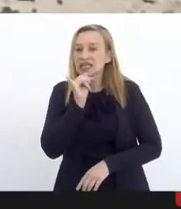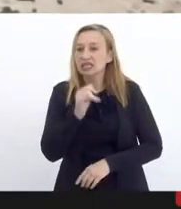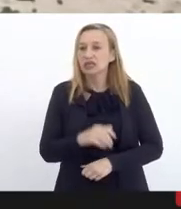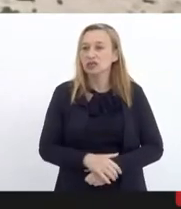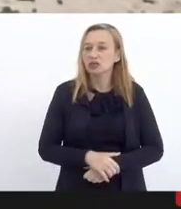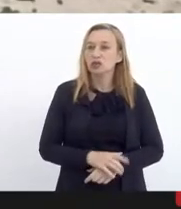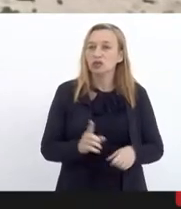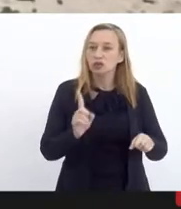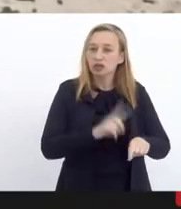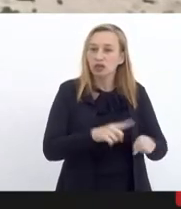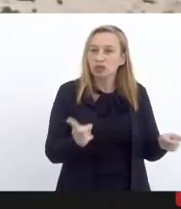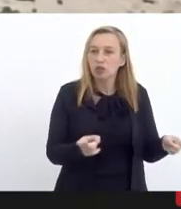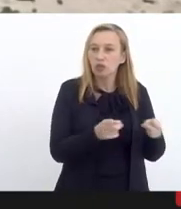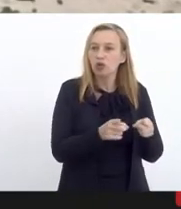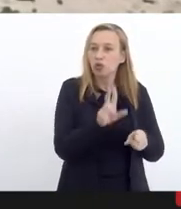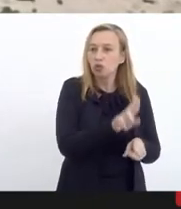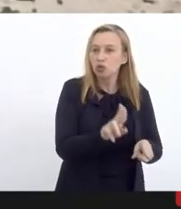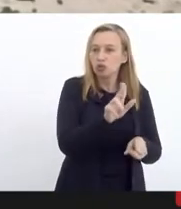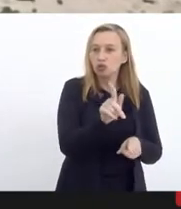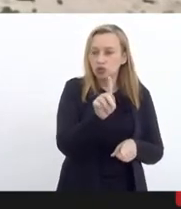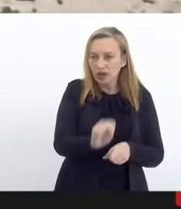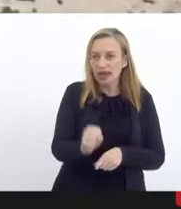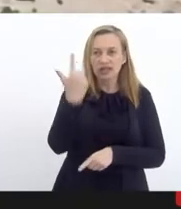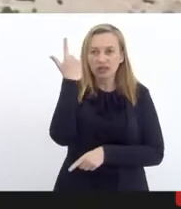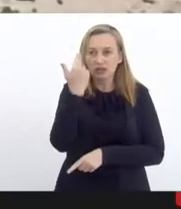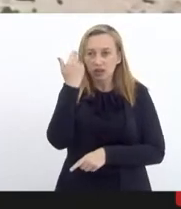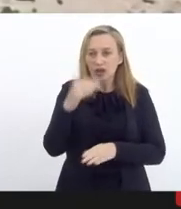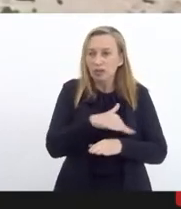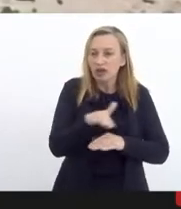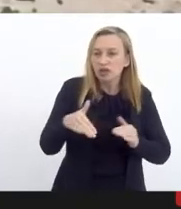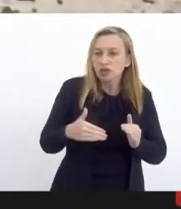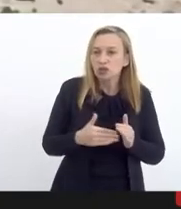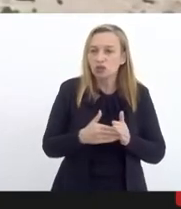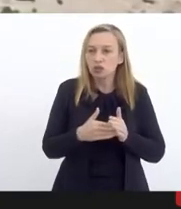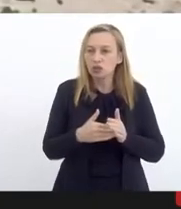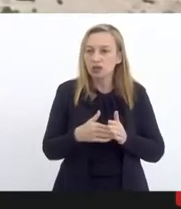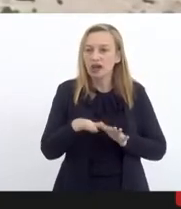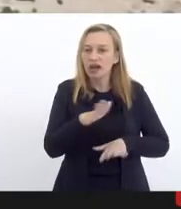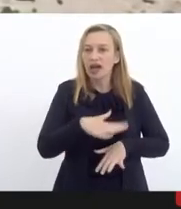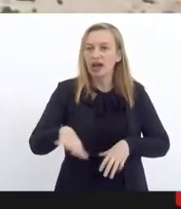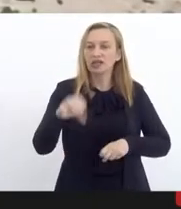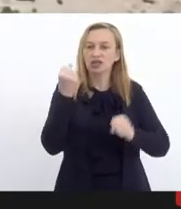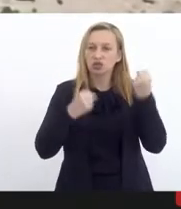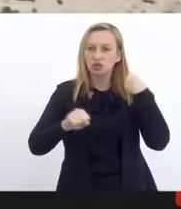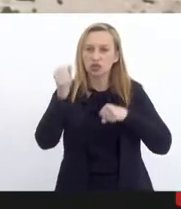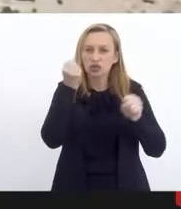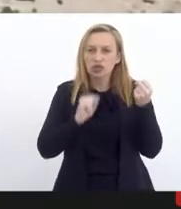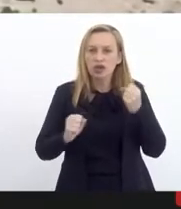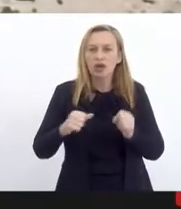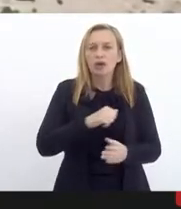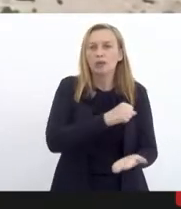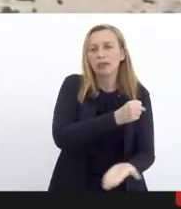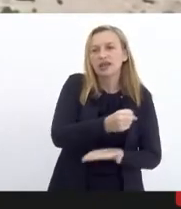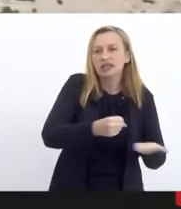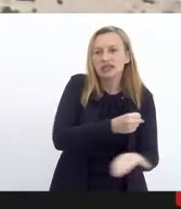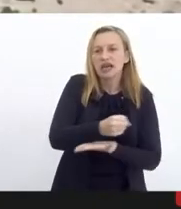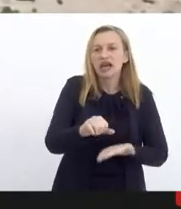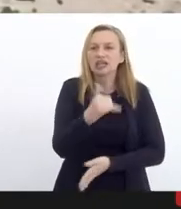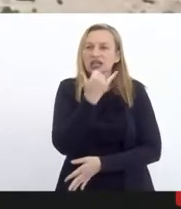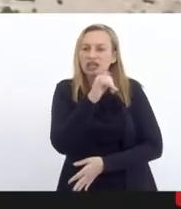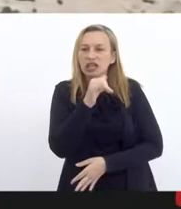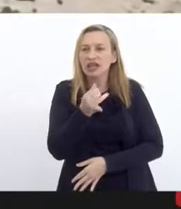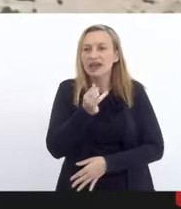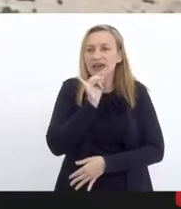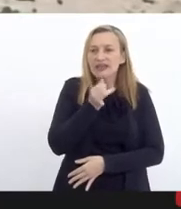curto prazo, com o uso do gás natural para toda uma cadeia de industrialização baseada nesse tipo de energia, como, por